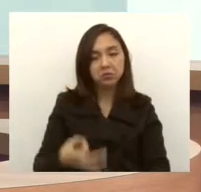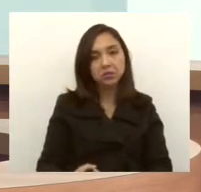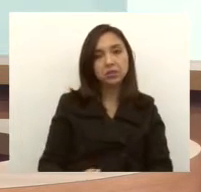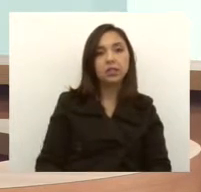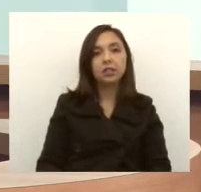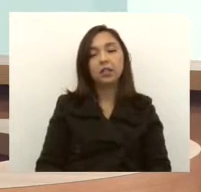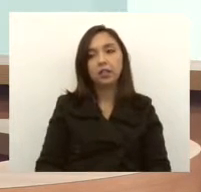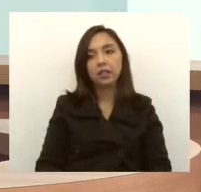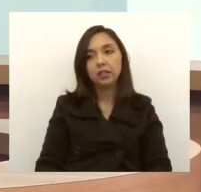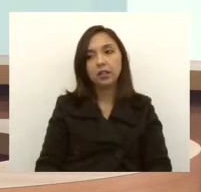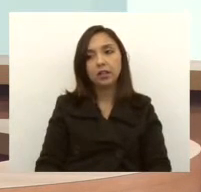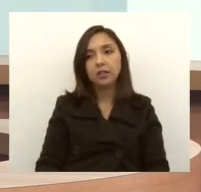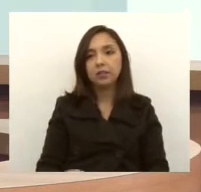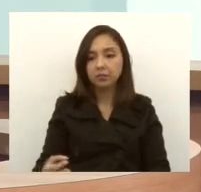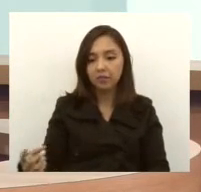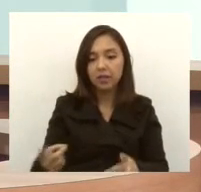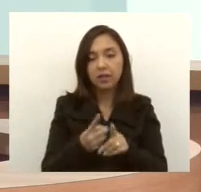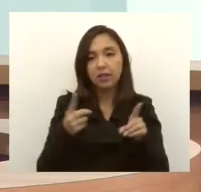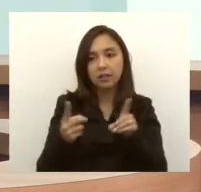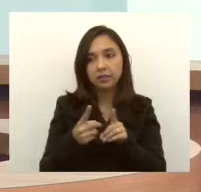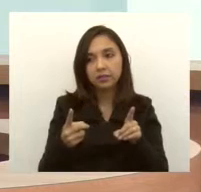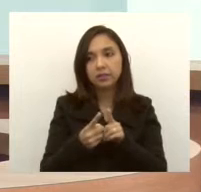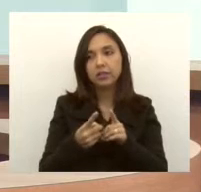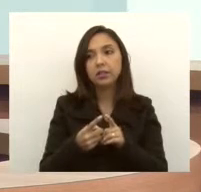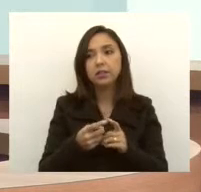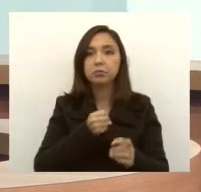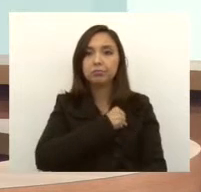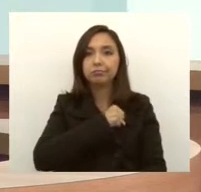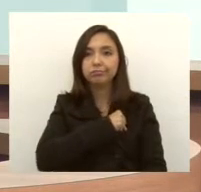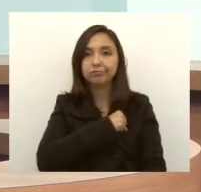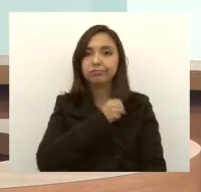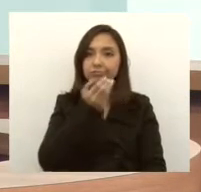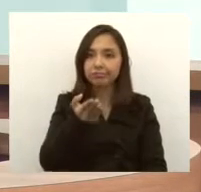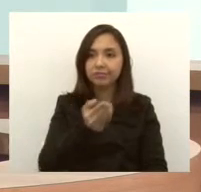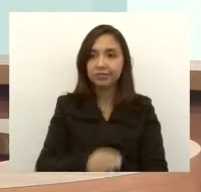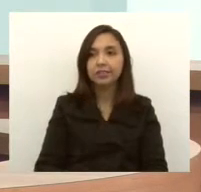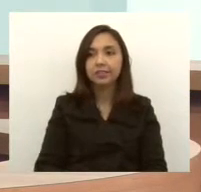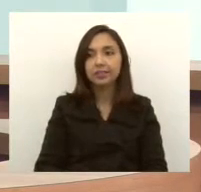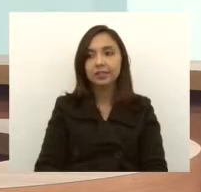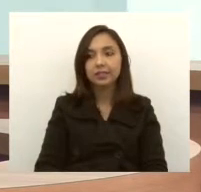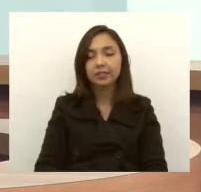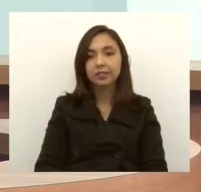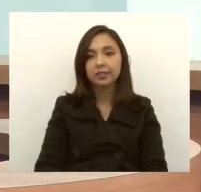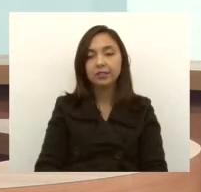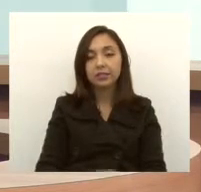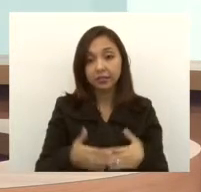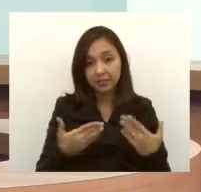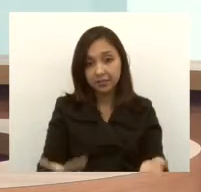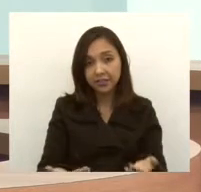que atende a comunidade, meu coração também bate pelo senhor. Isso é coisa linda.